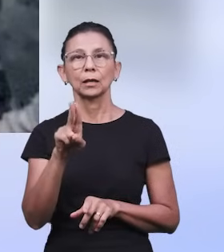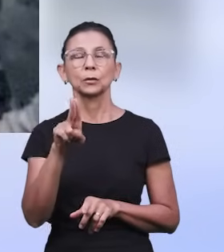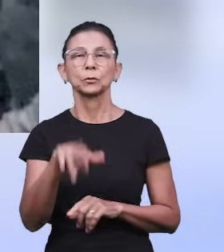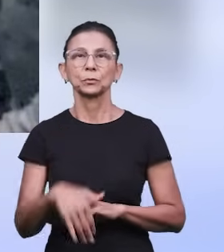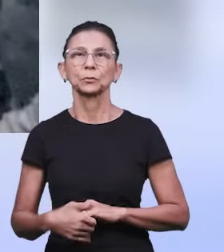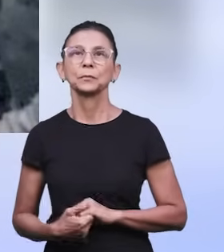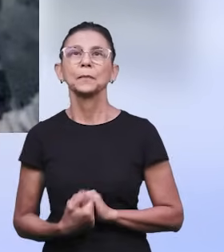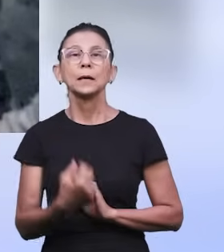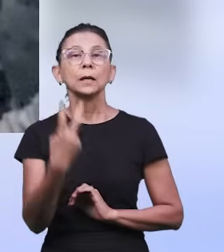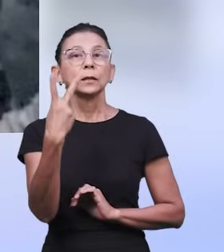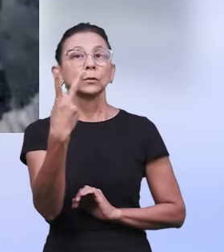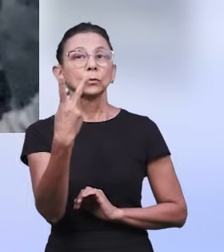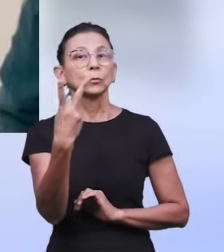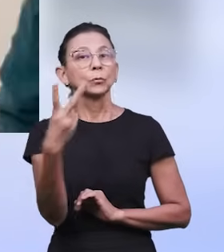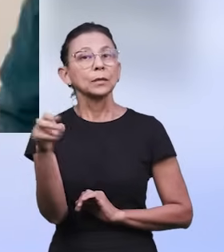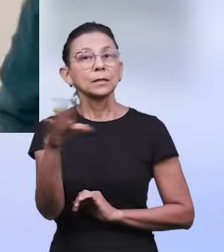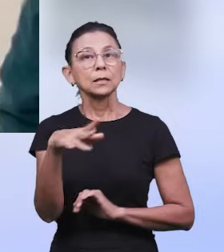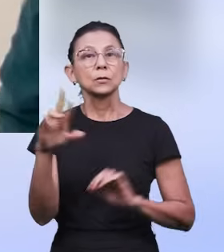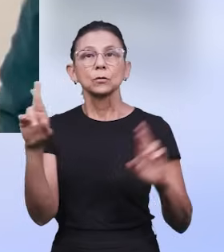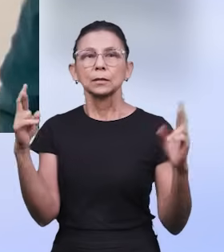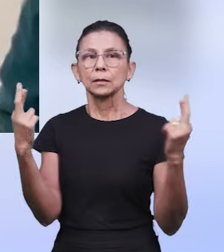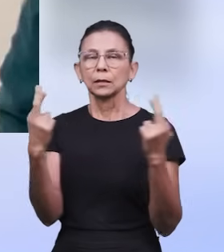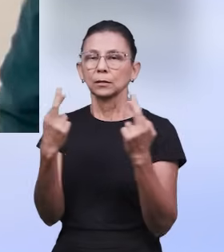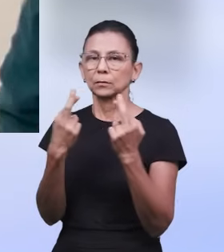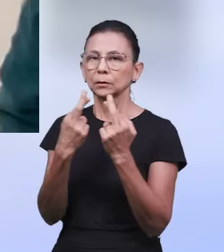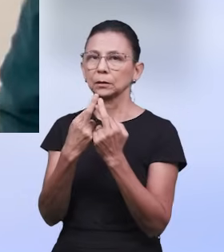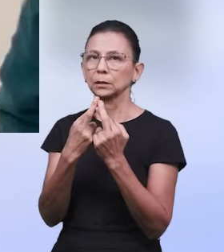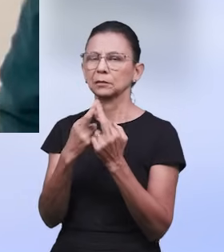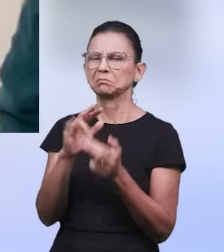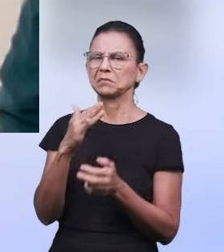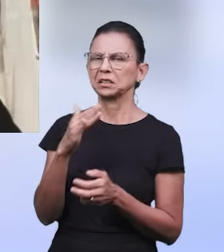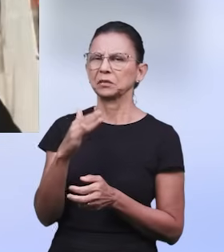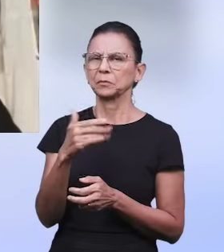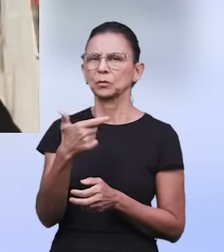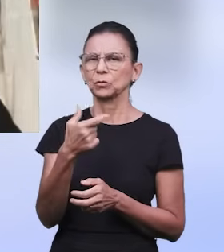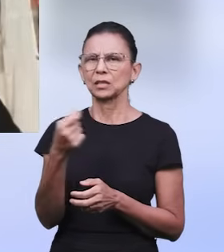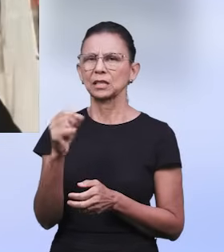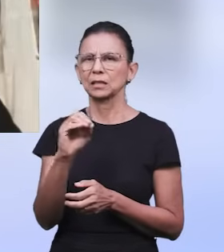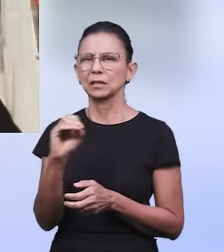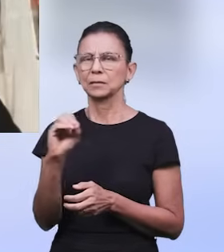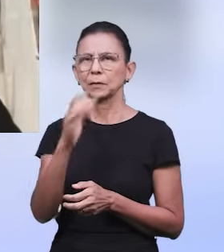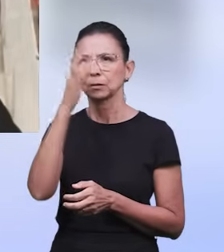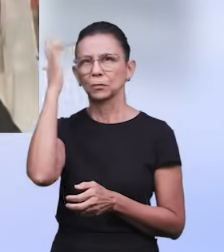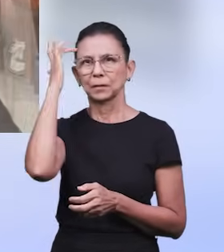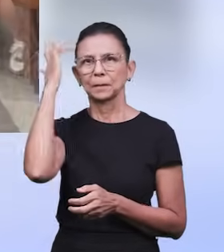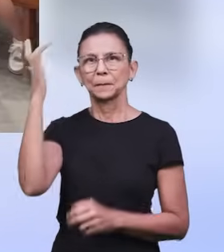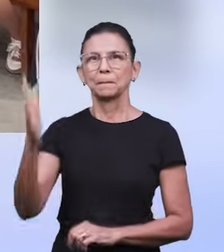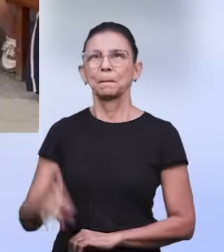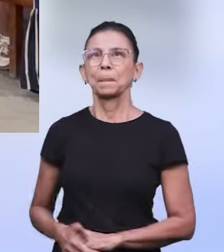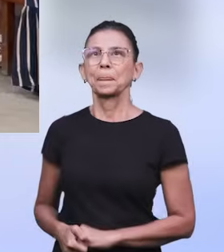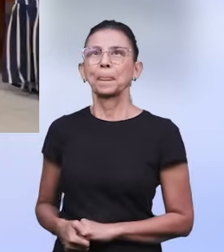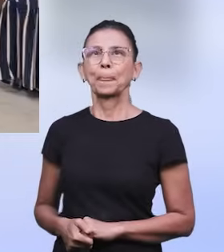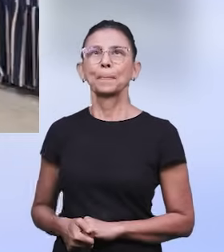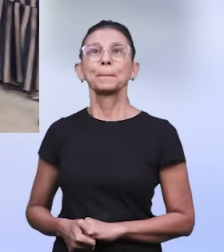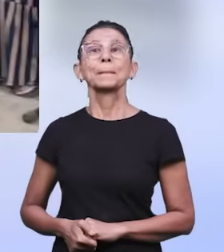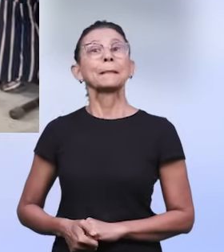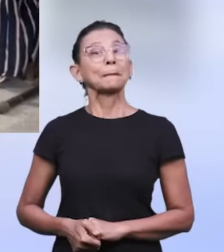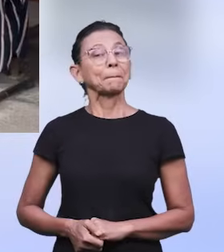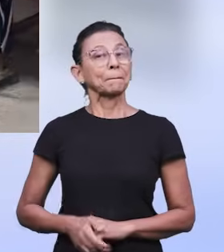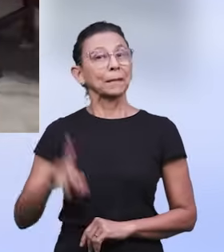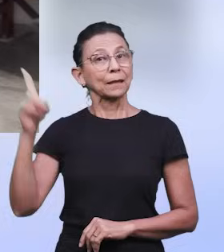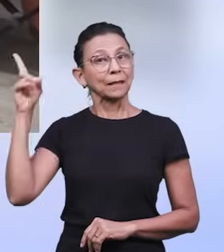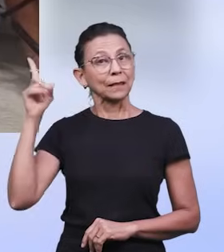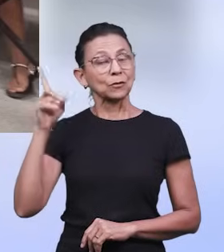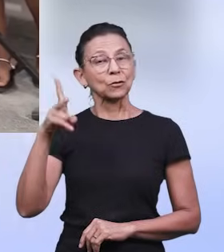Jardim Panorama e Severino Afonso, com a presença de aproximadamente 200 irmãos. E por lá, Deus levantou